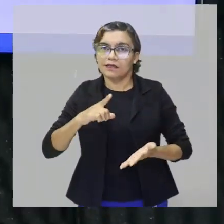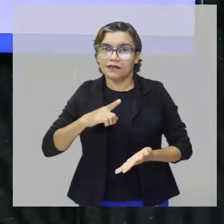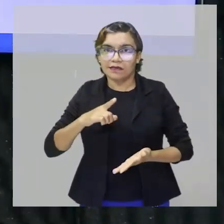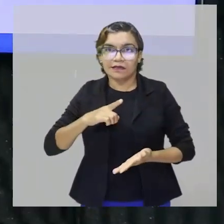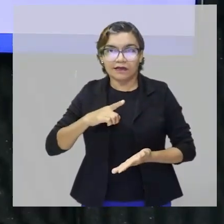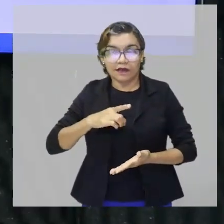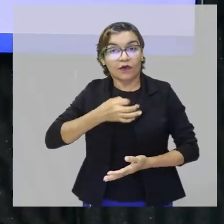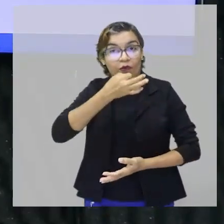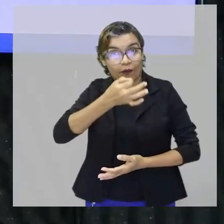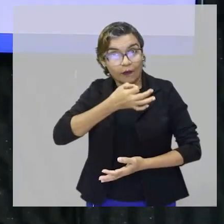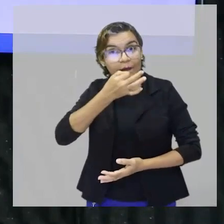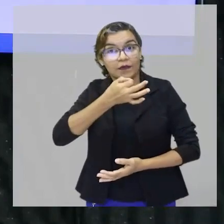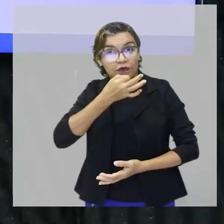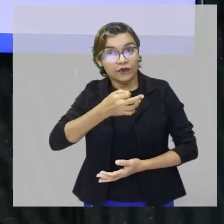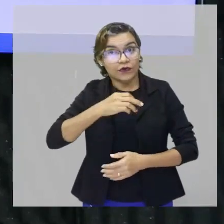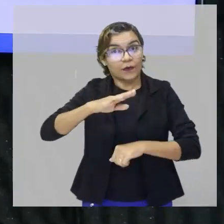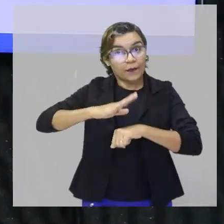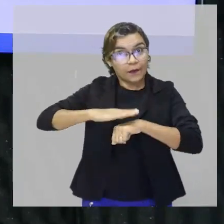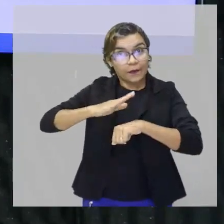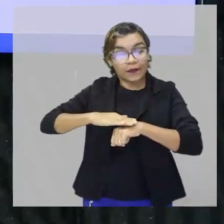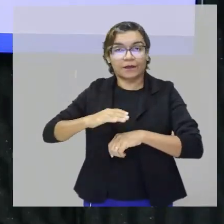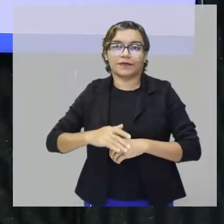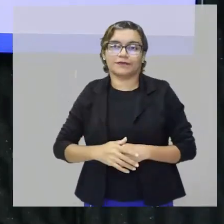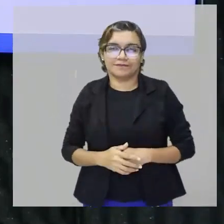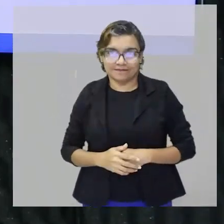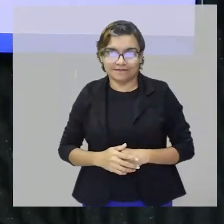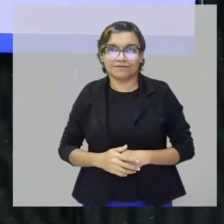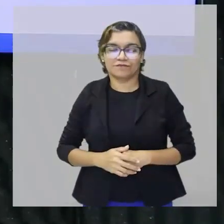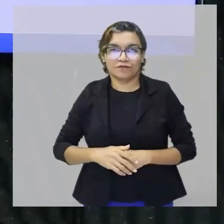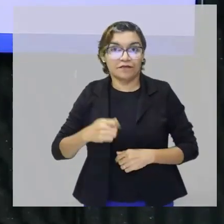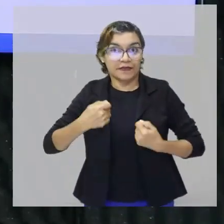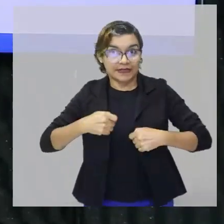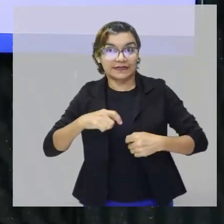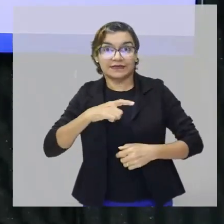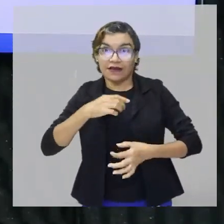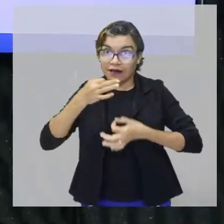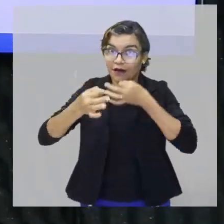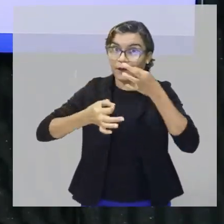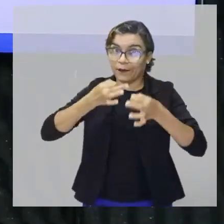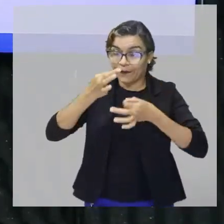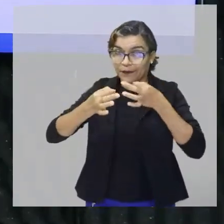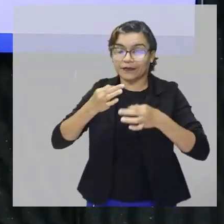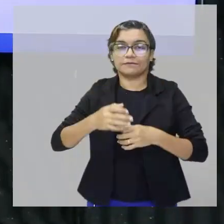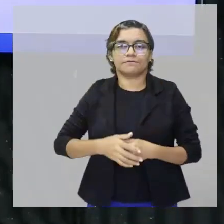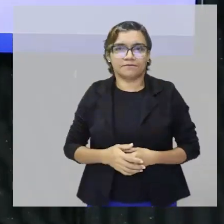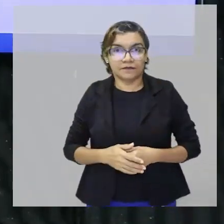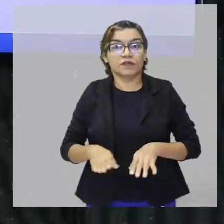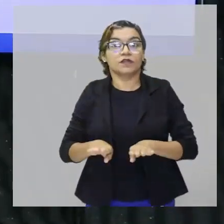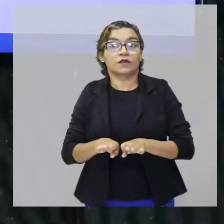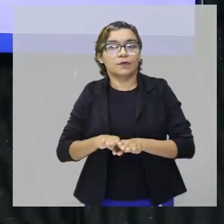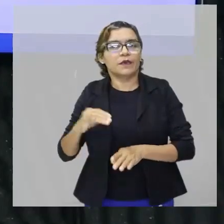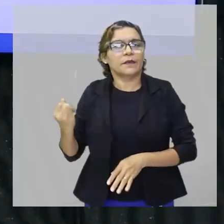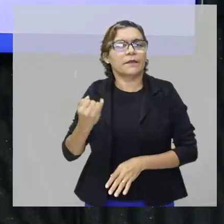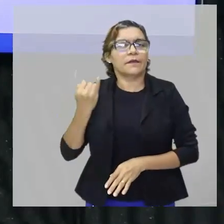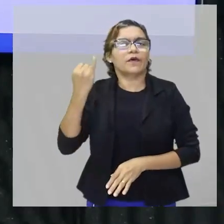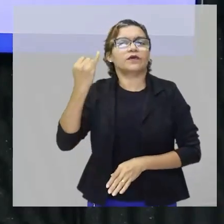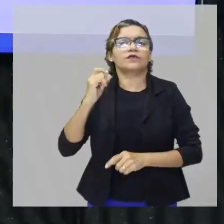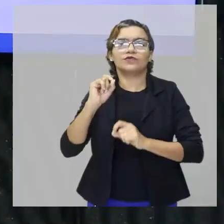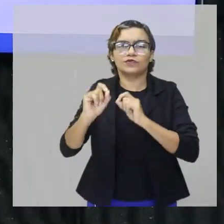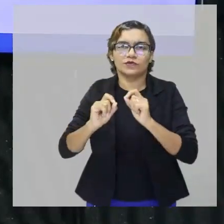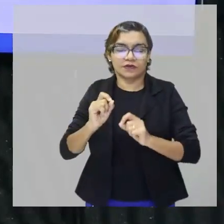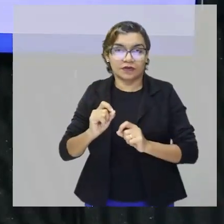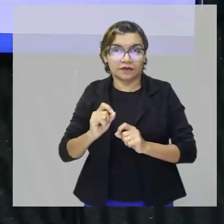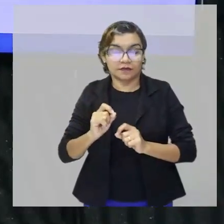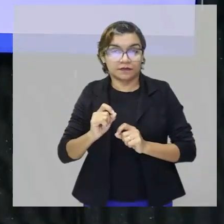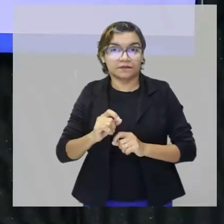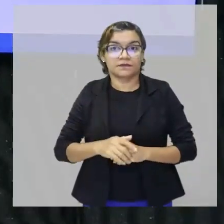diz, argumentativo, através de argumentos, né? Algo que é interessante a gente ressaltar aqui quando ele fala